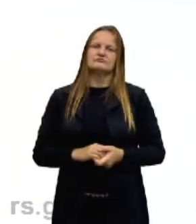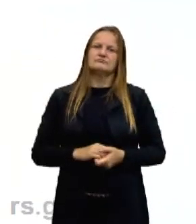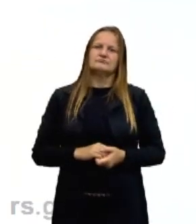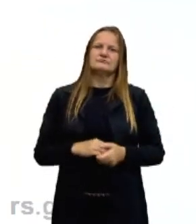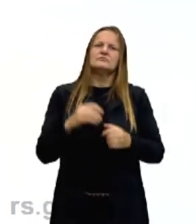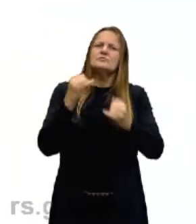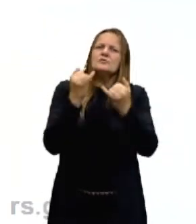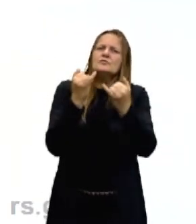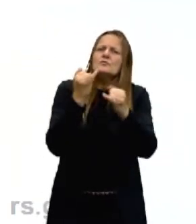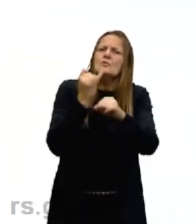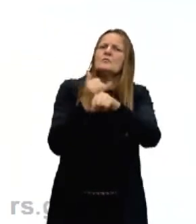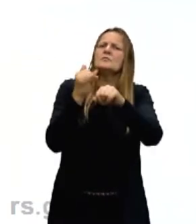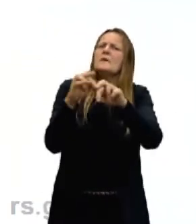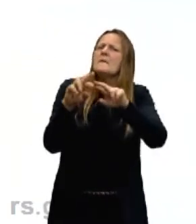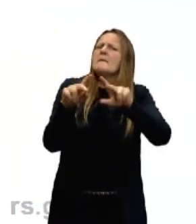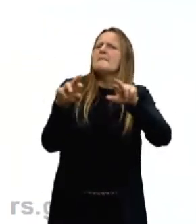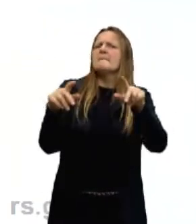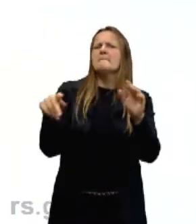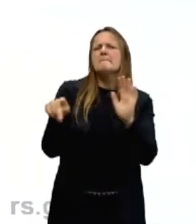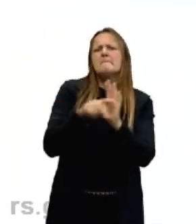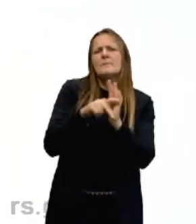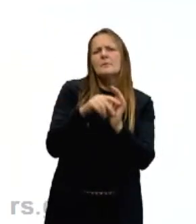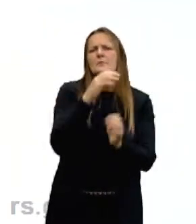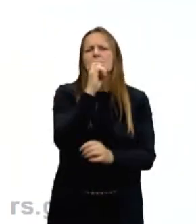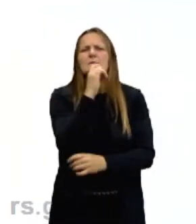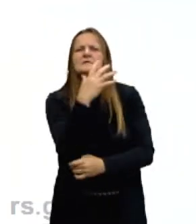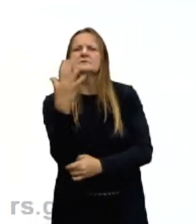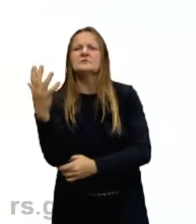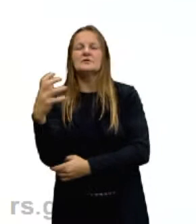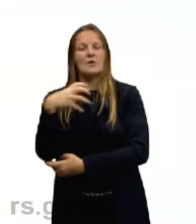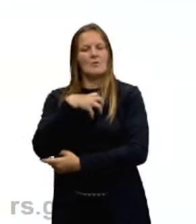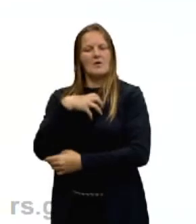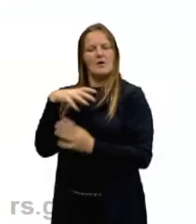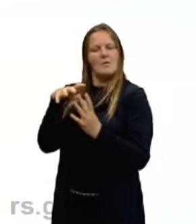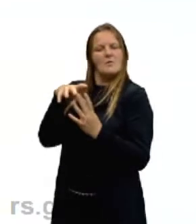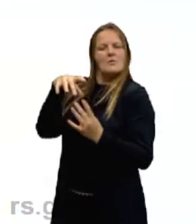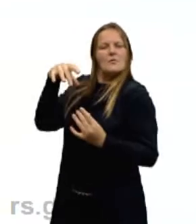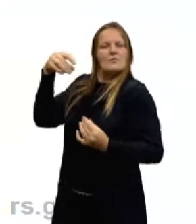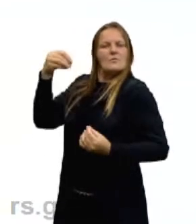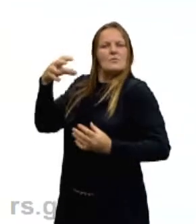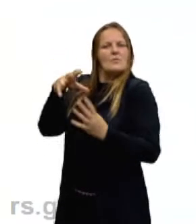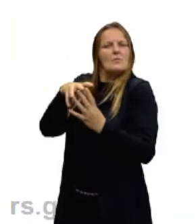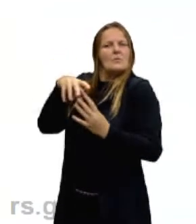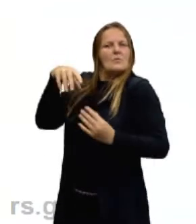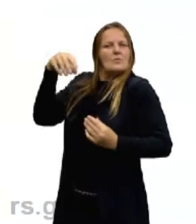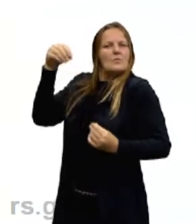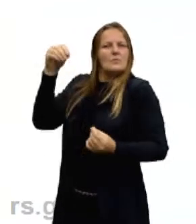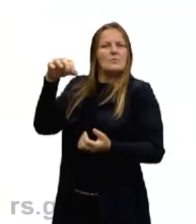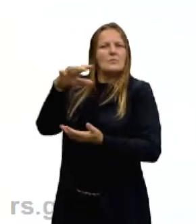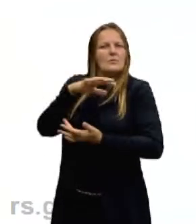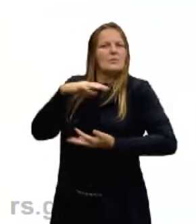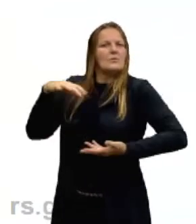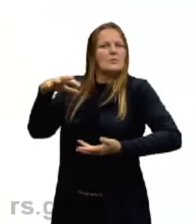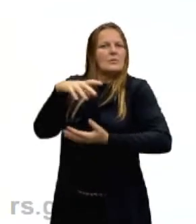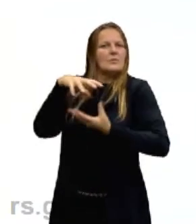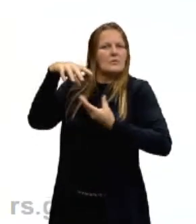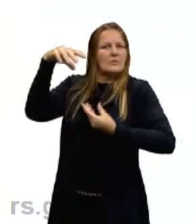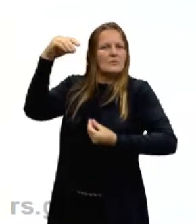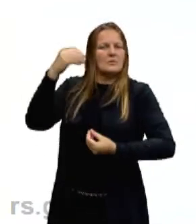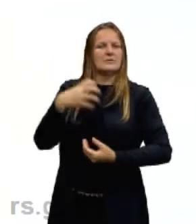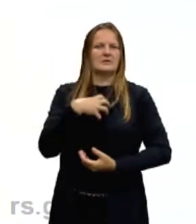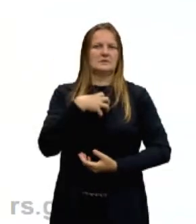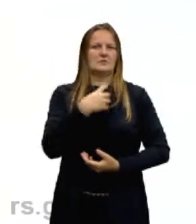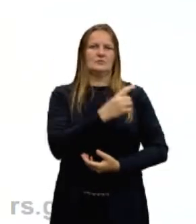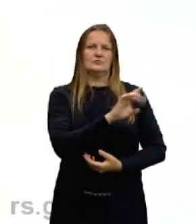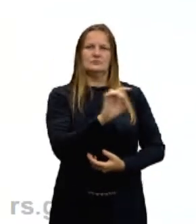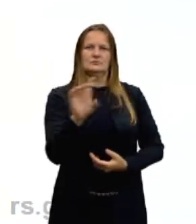objetos naturais e eles representam estados de espírito e sentimentos tá outra questão então muito